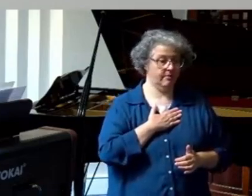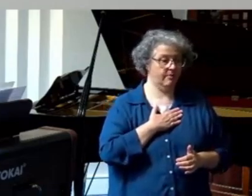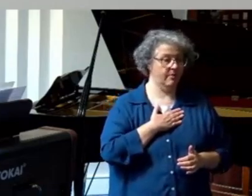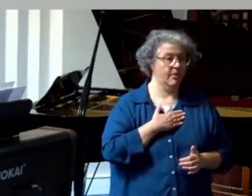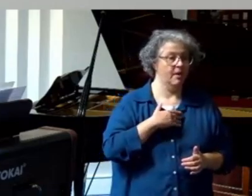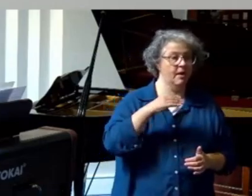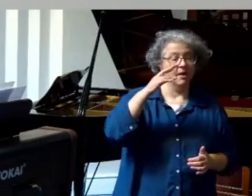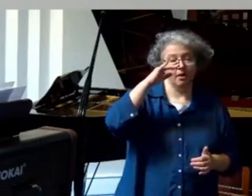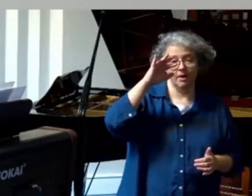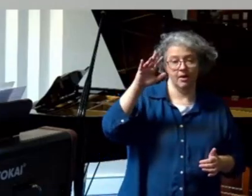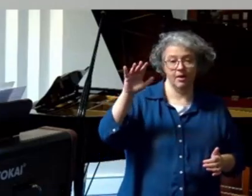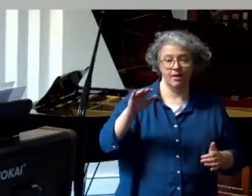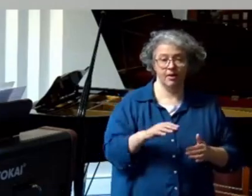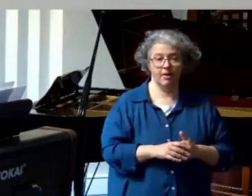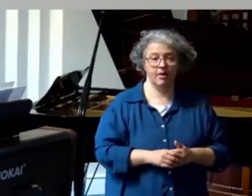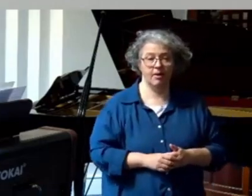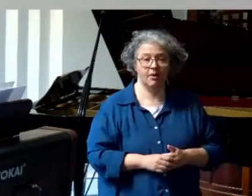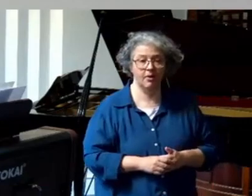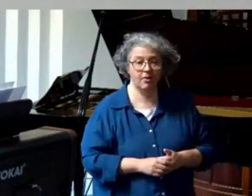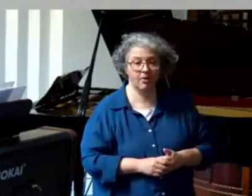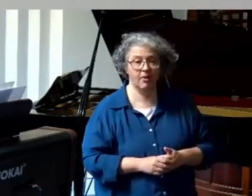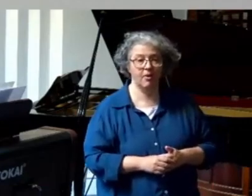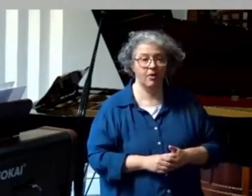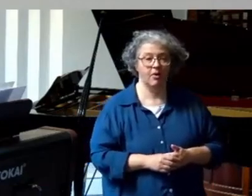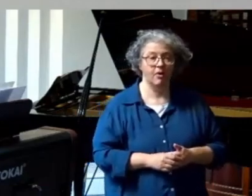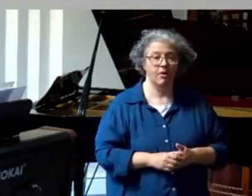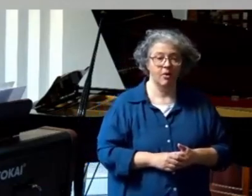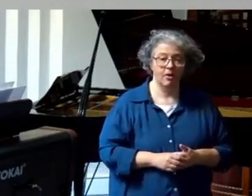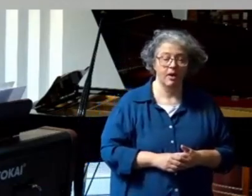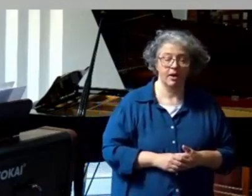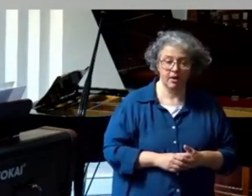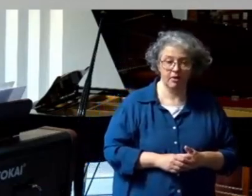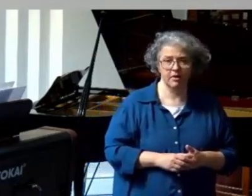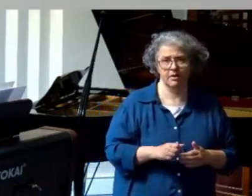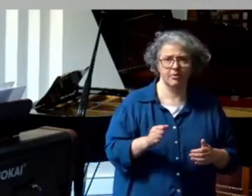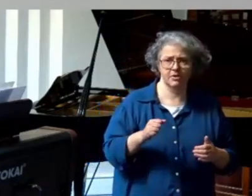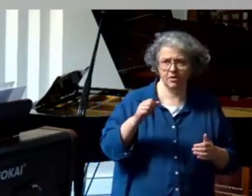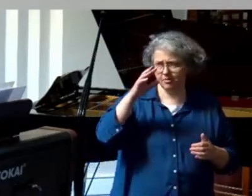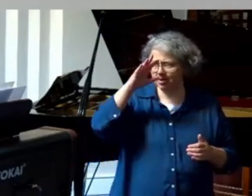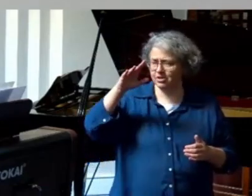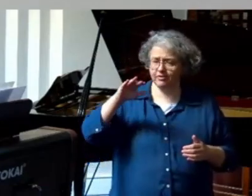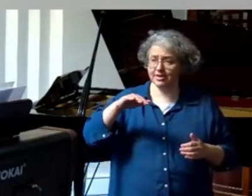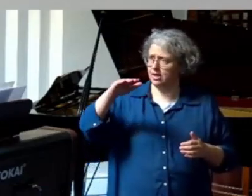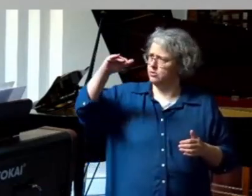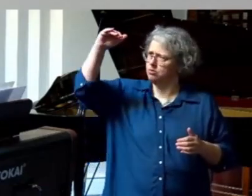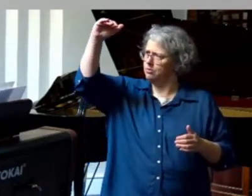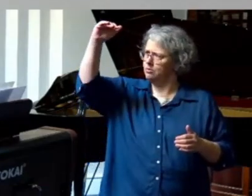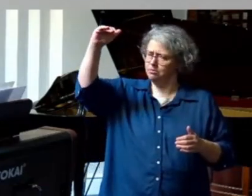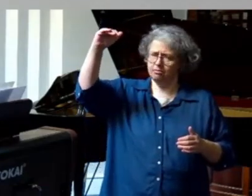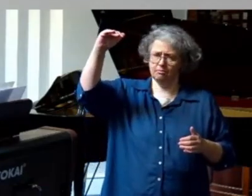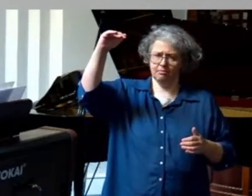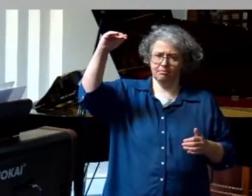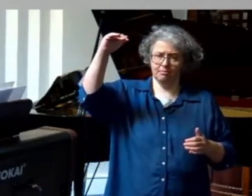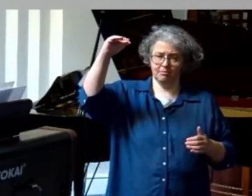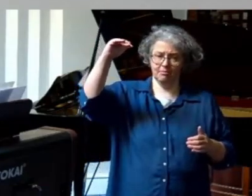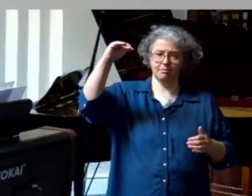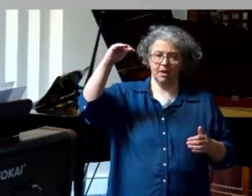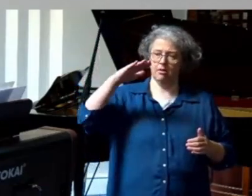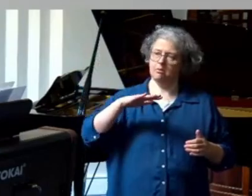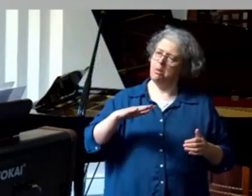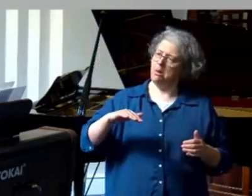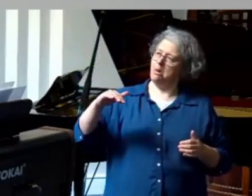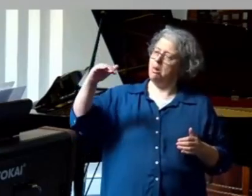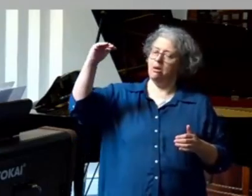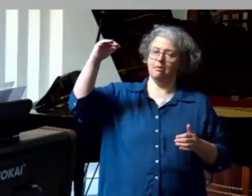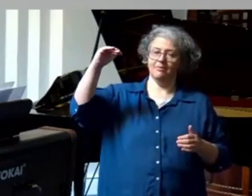adolescentes e depois vocês adultos ou adultas, né? Já pensou você, criança, ser como